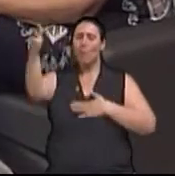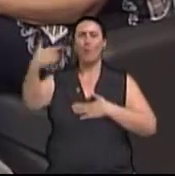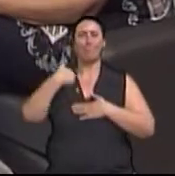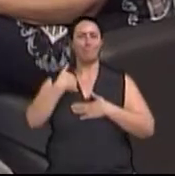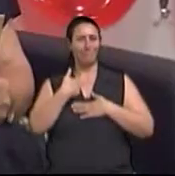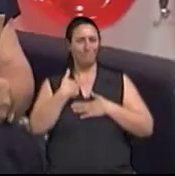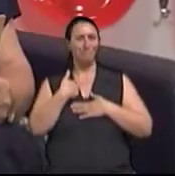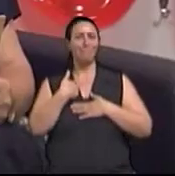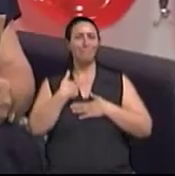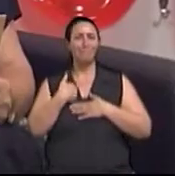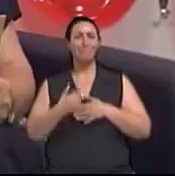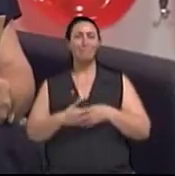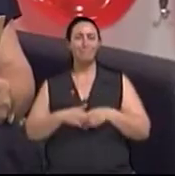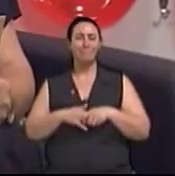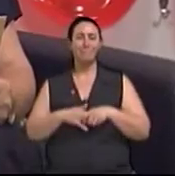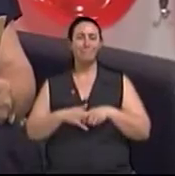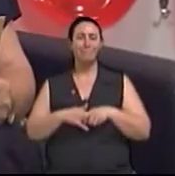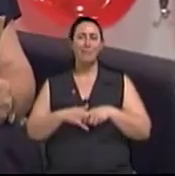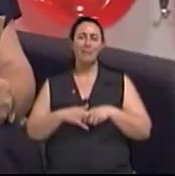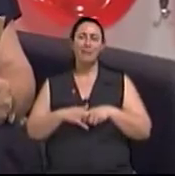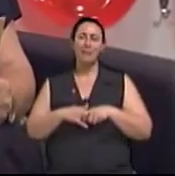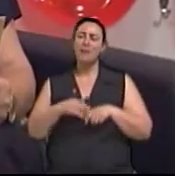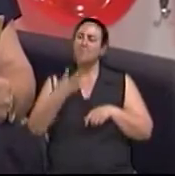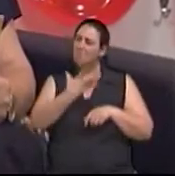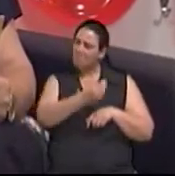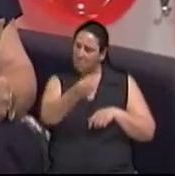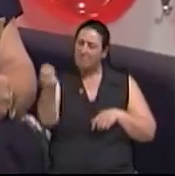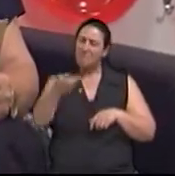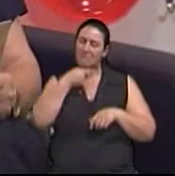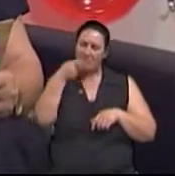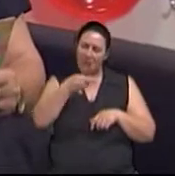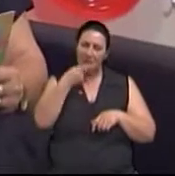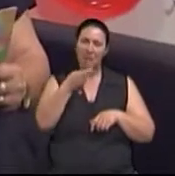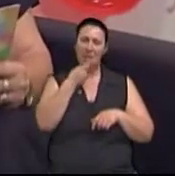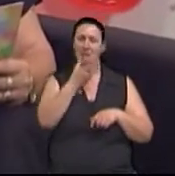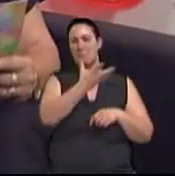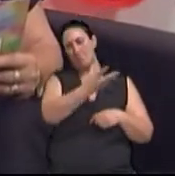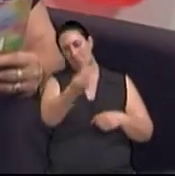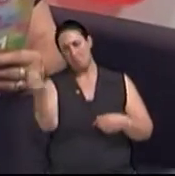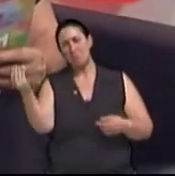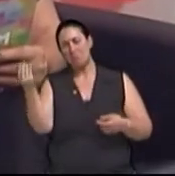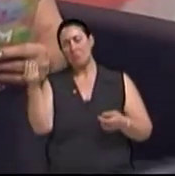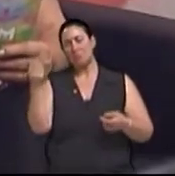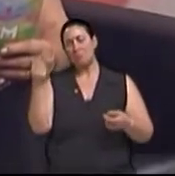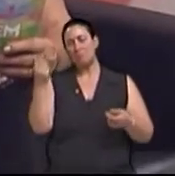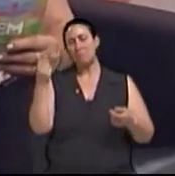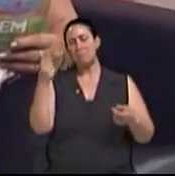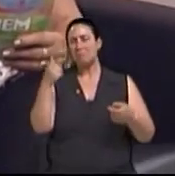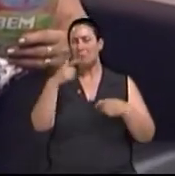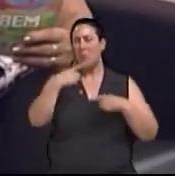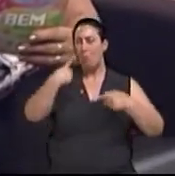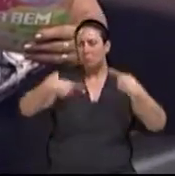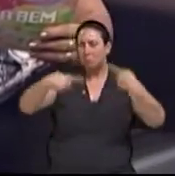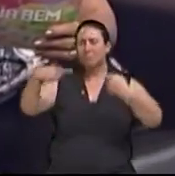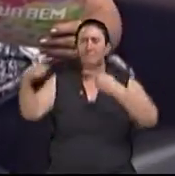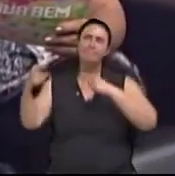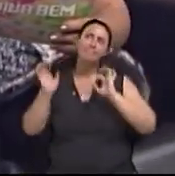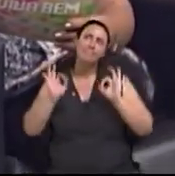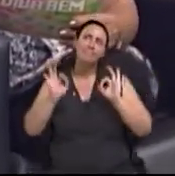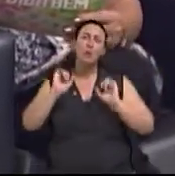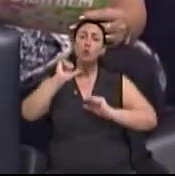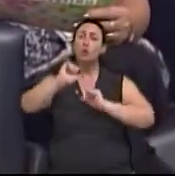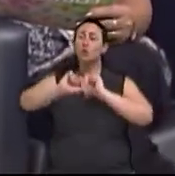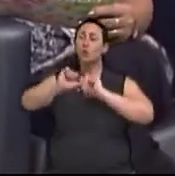muitas gente fala e a gente ouve né especialistas falarem exatamente também assim nessa troca de papéis